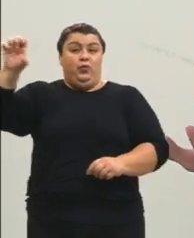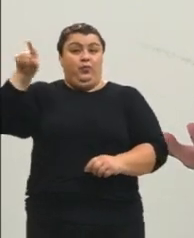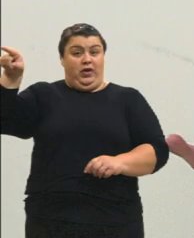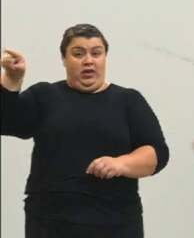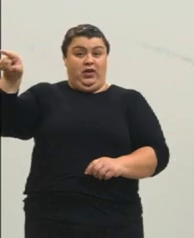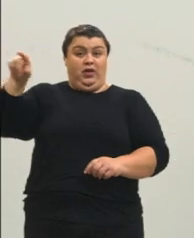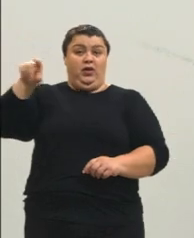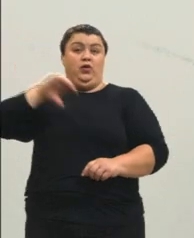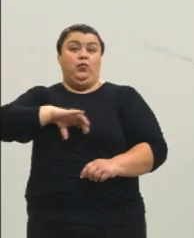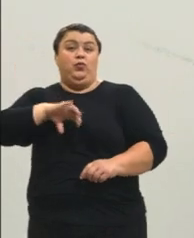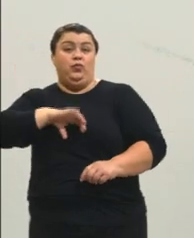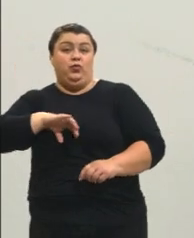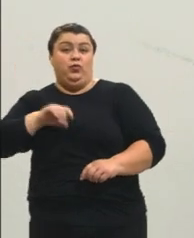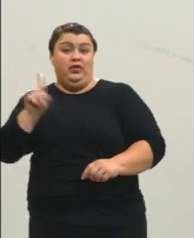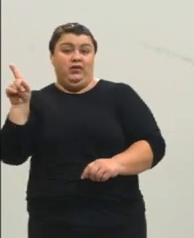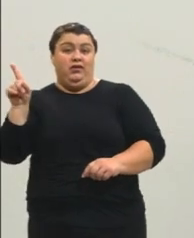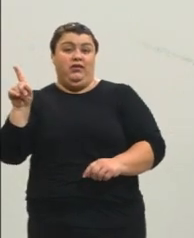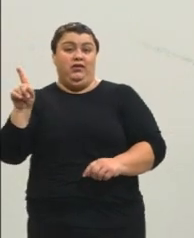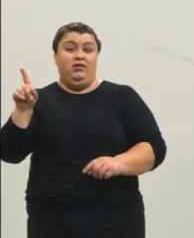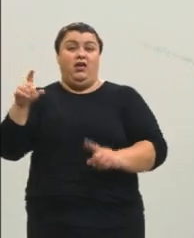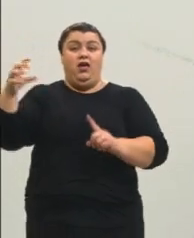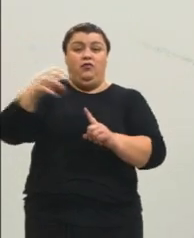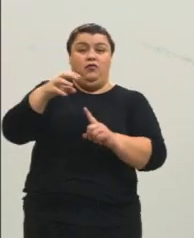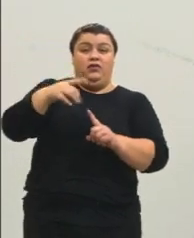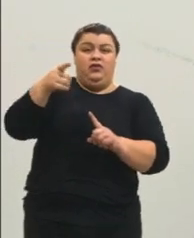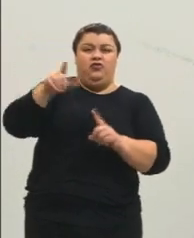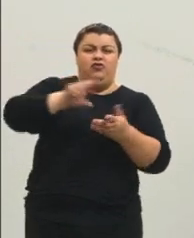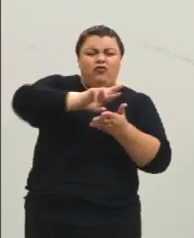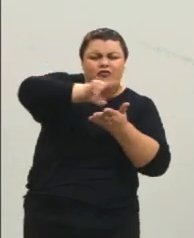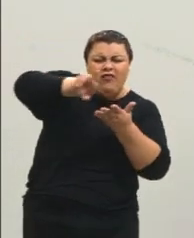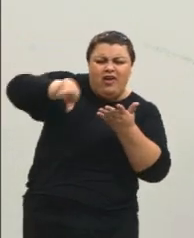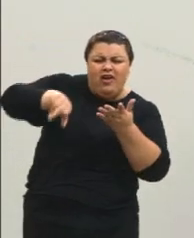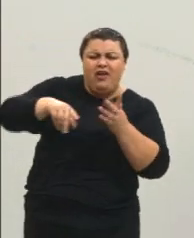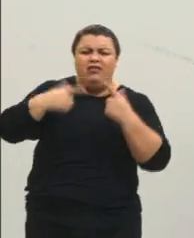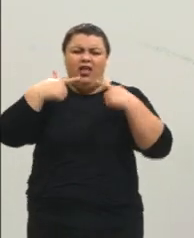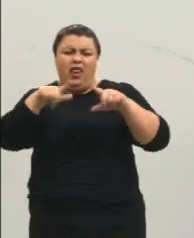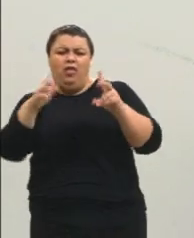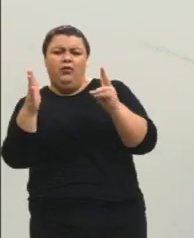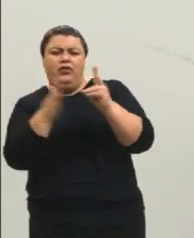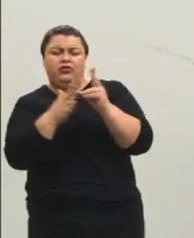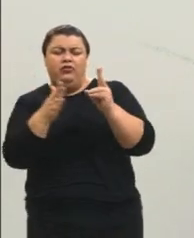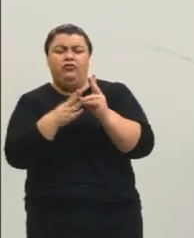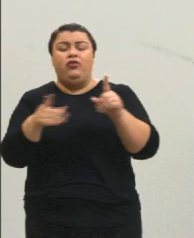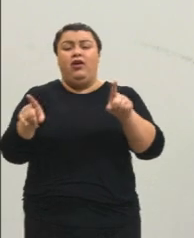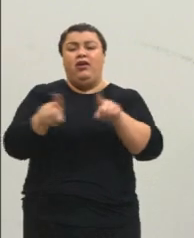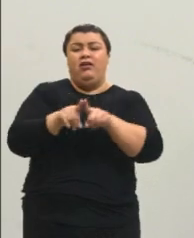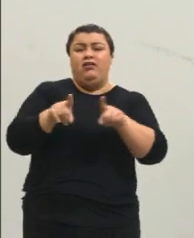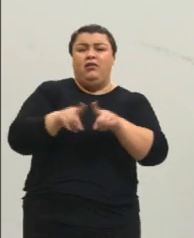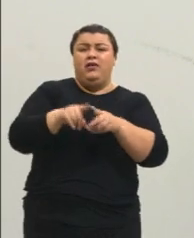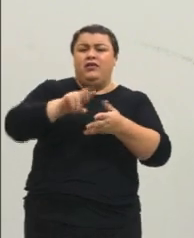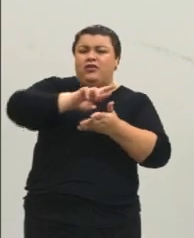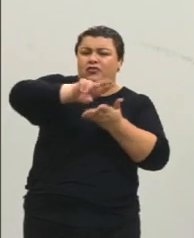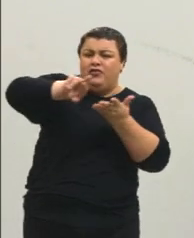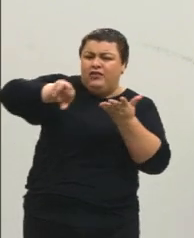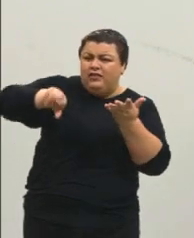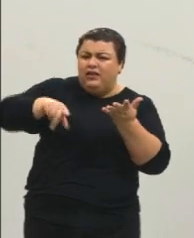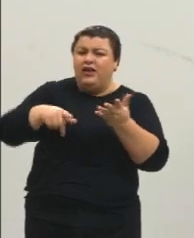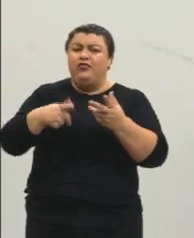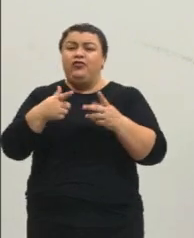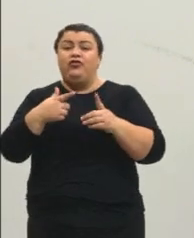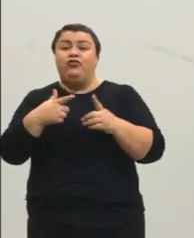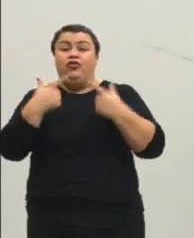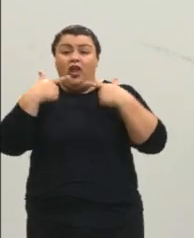deles lá de Portugal a influência de diversas línguas indígenas e também essa diversidade de línguas africanas